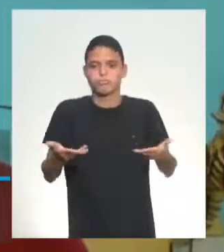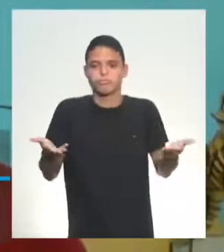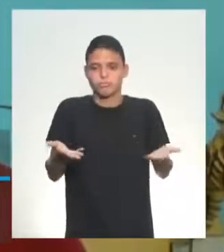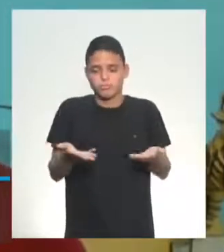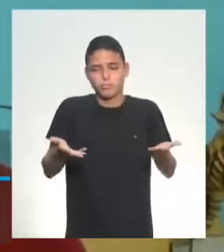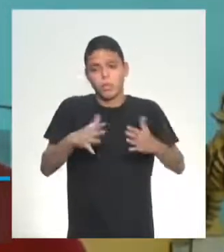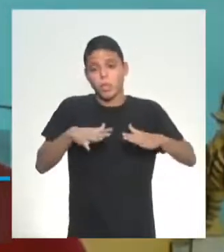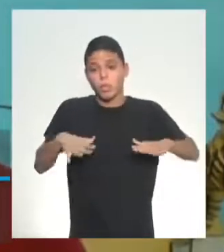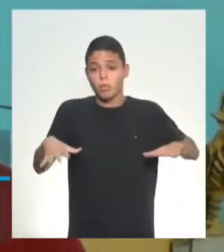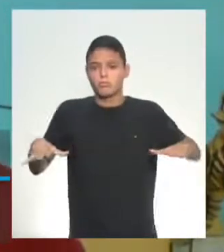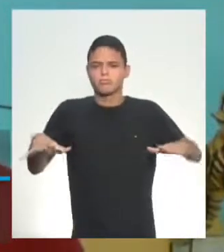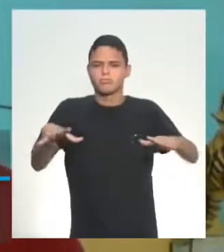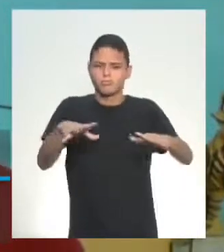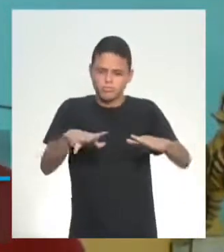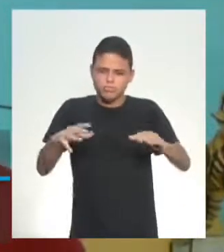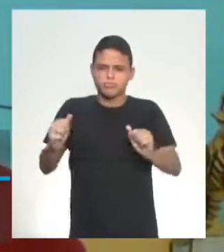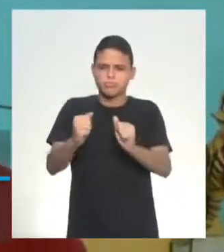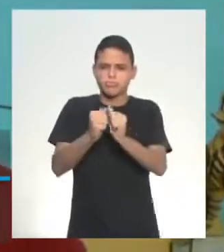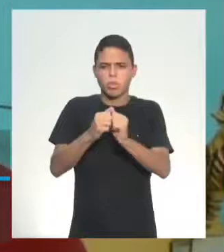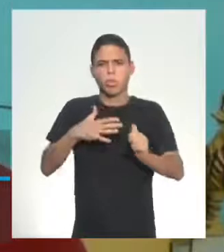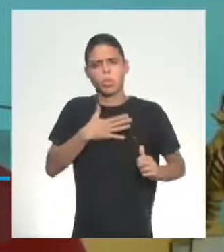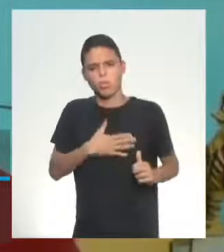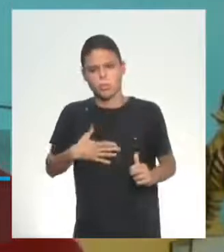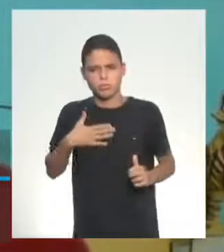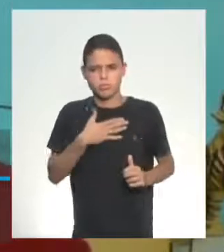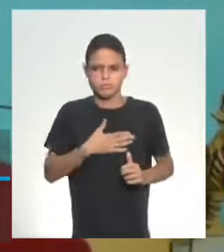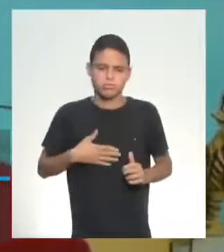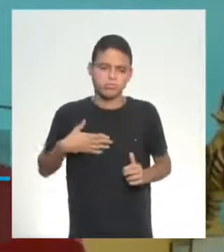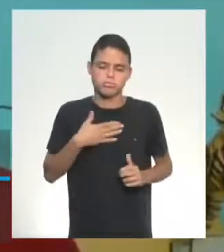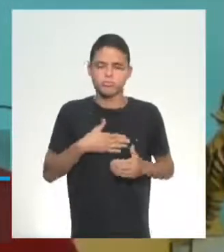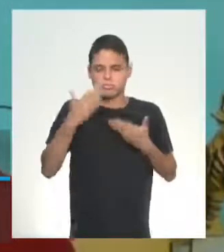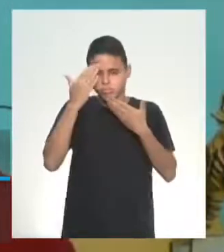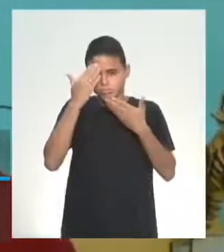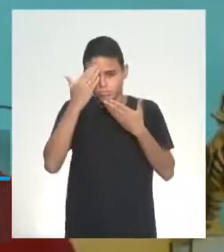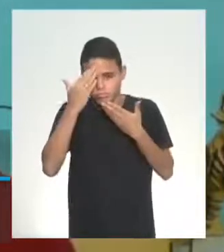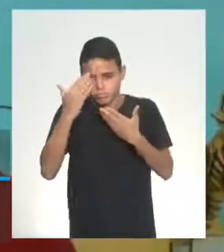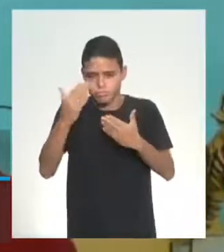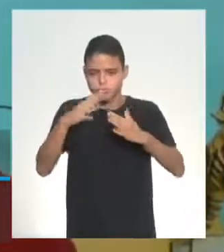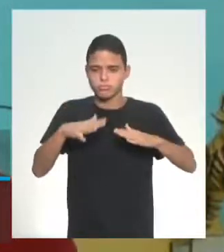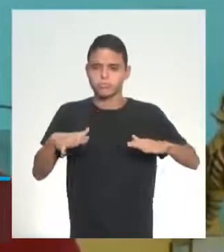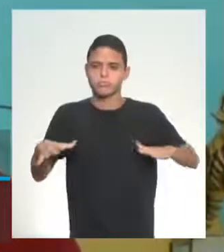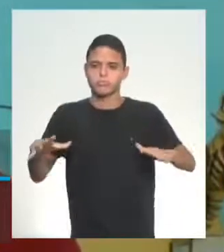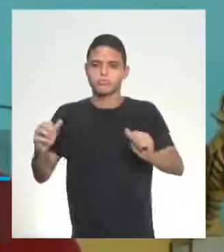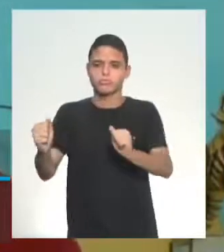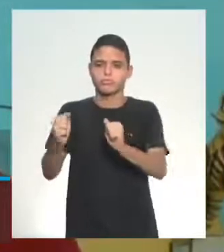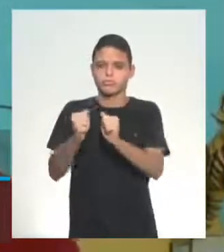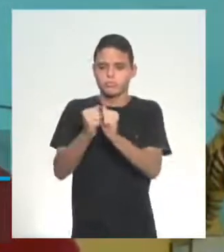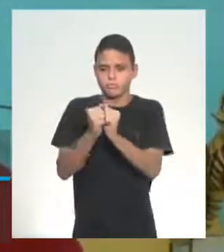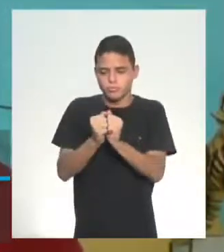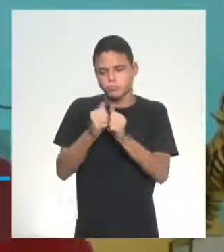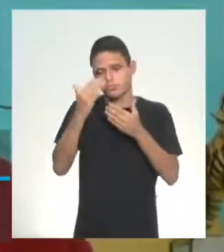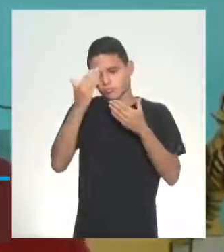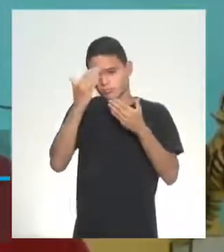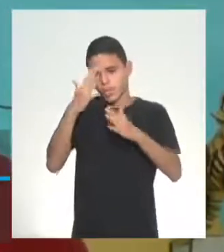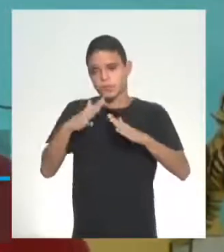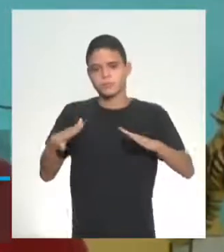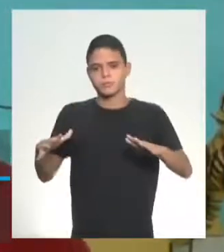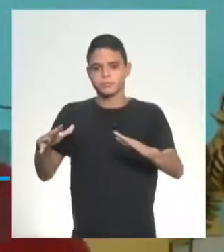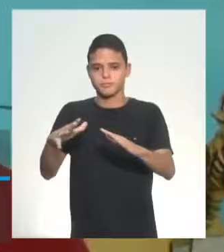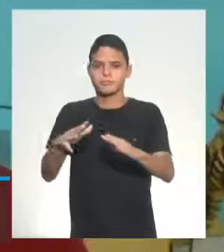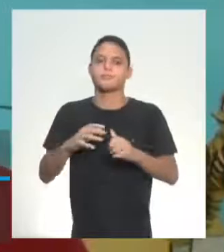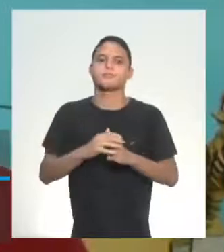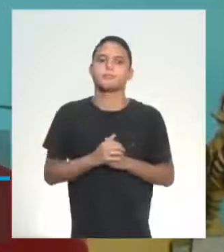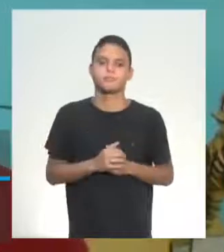tem curtido, todo mundo tem elogiado. Muito obrigado pela sua audiência, muito obrigado por tudo.